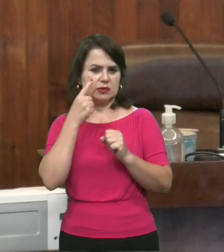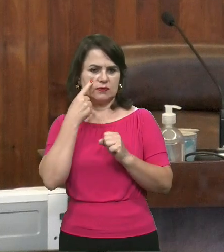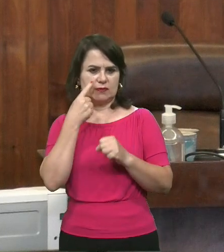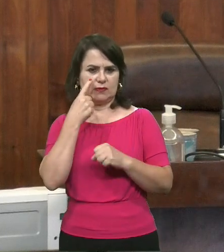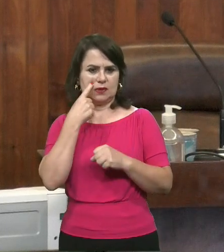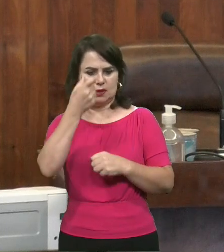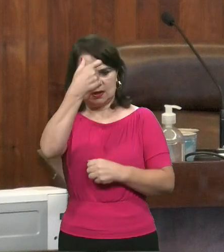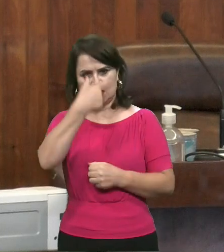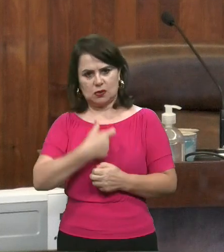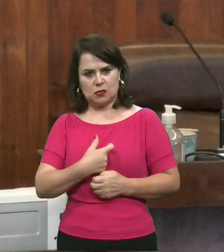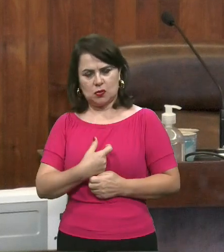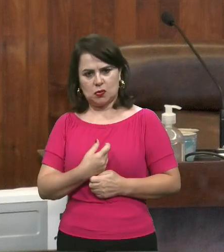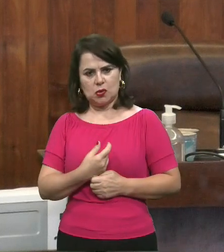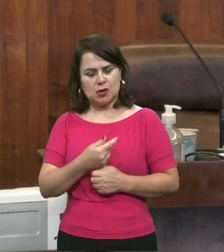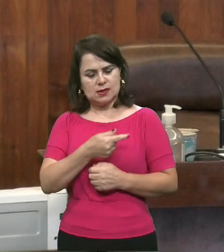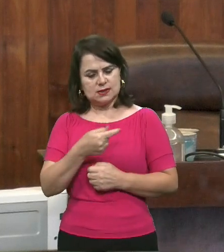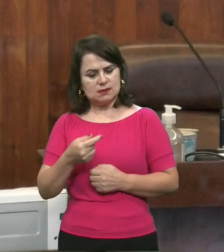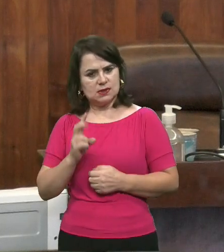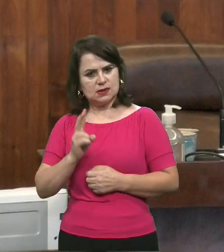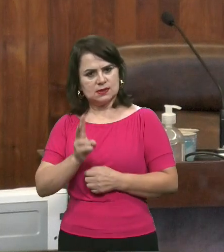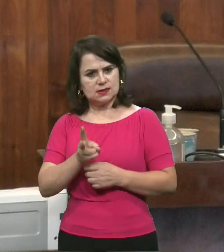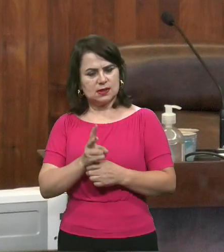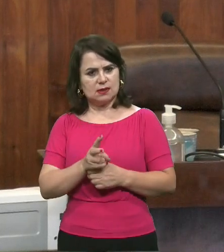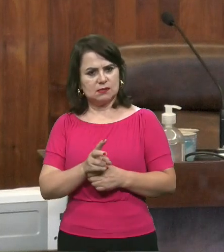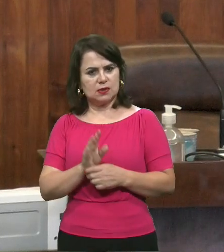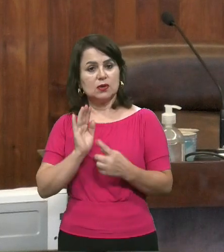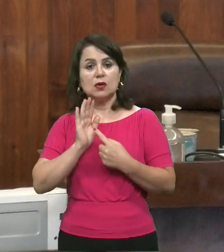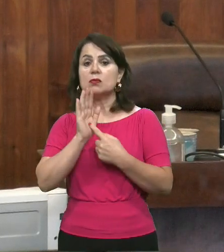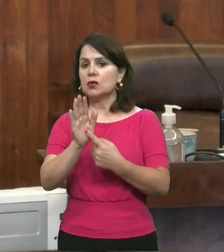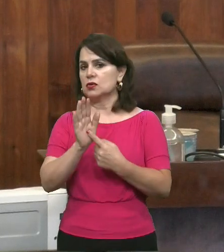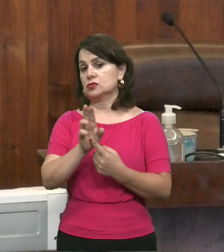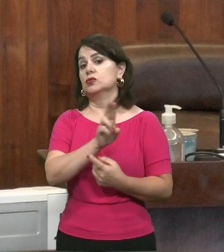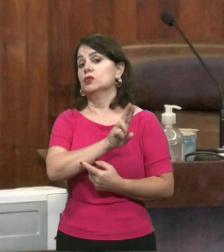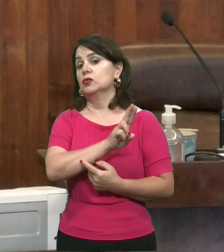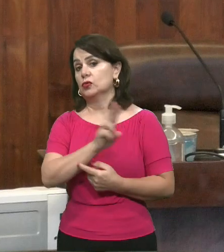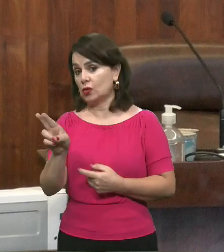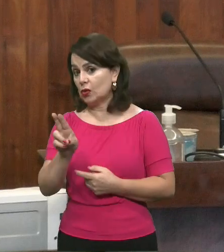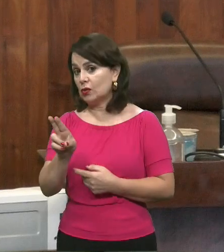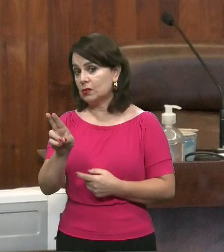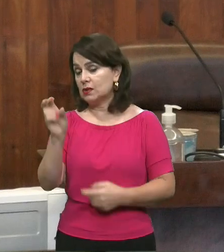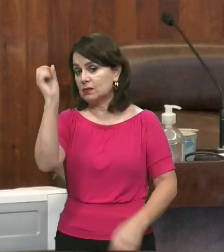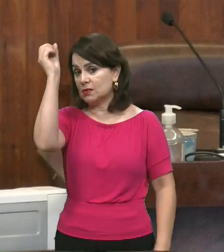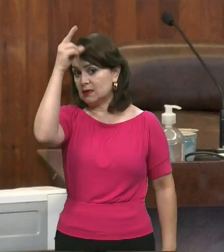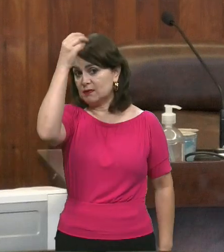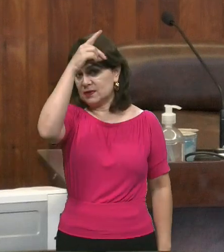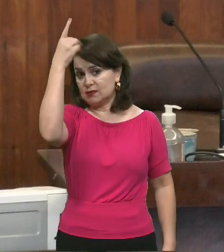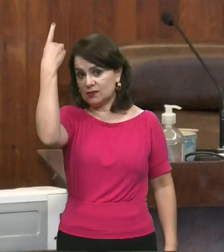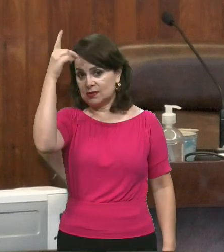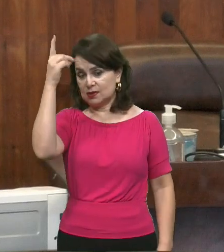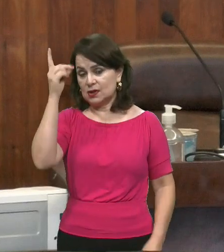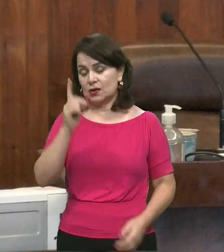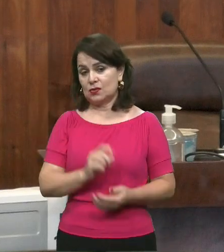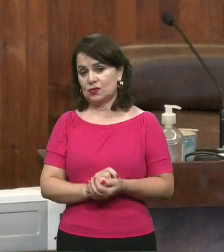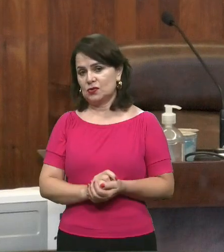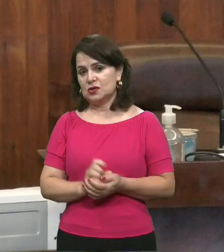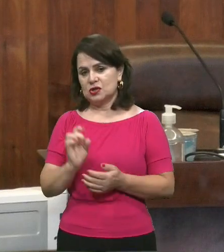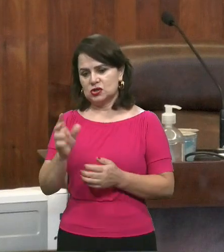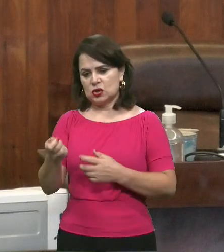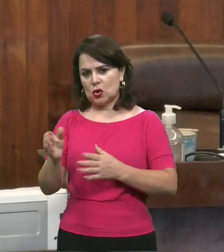@agentefederaljuniorfefin, semanalmente eu cito, inclusive, o nome do administrador, não apenas a